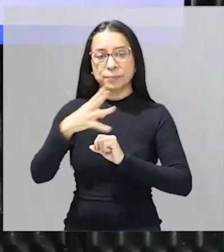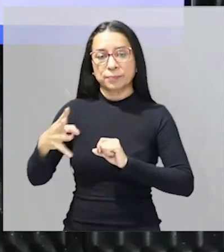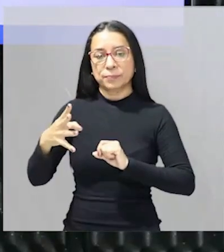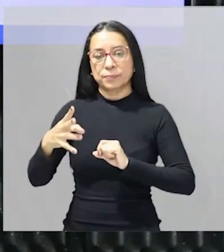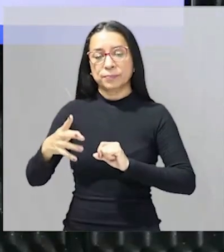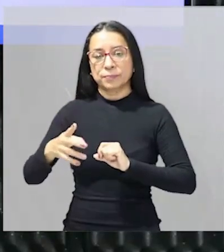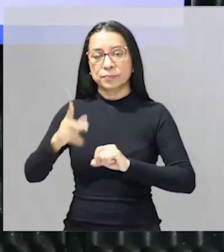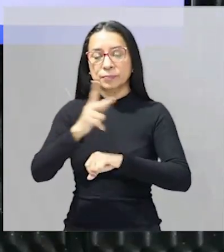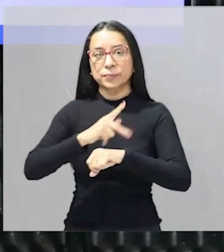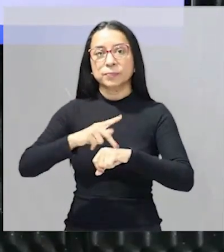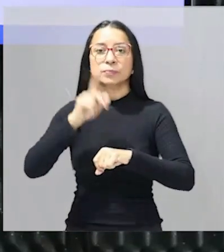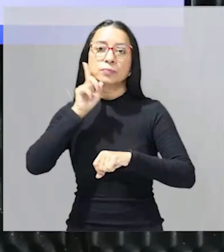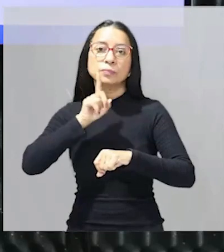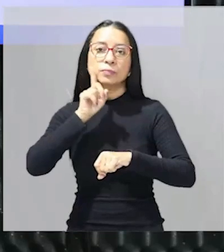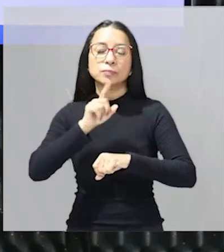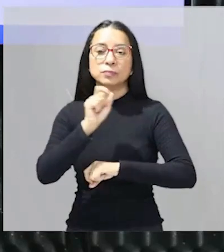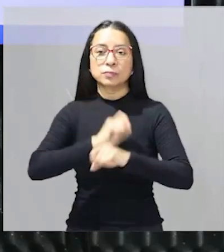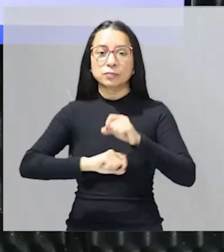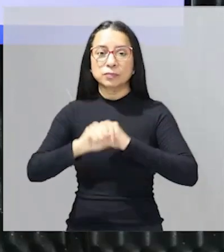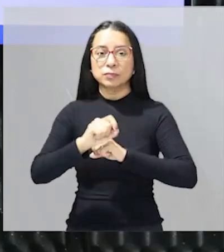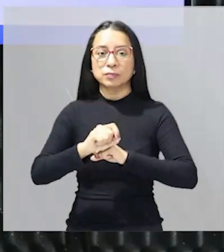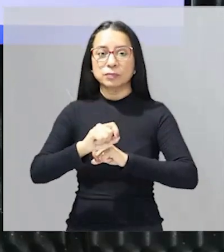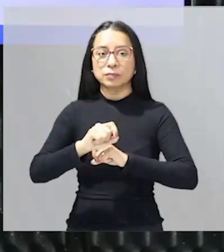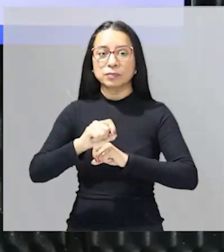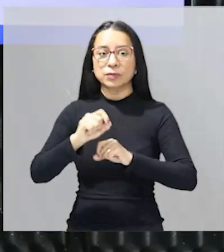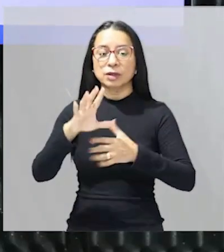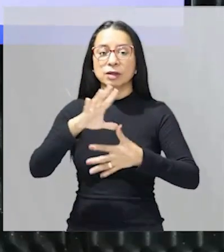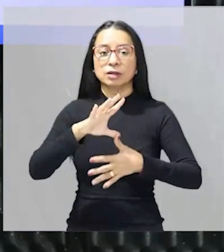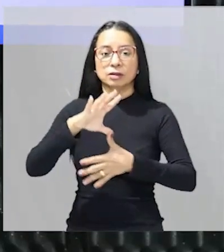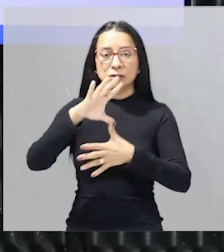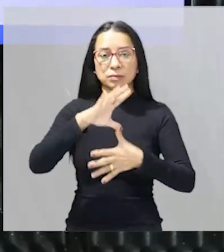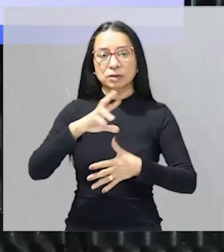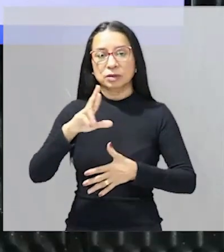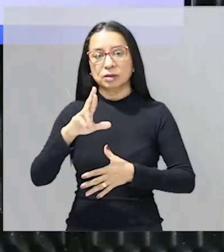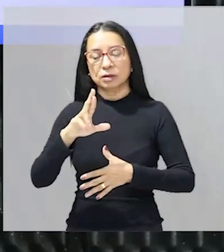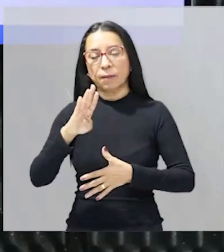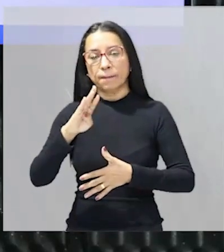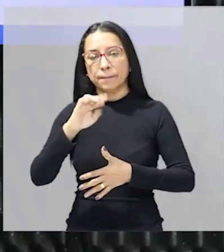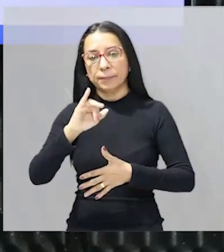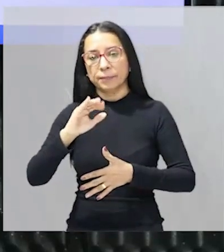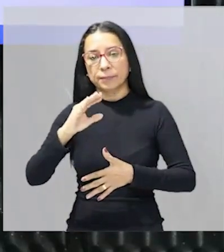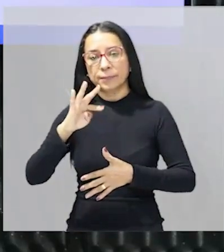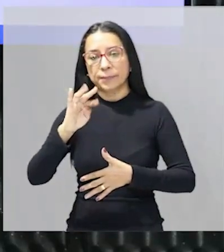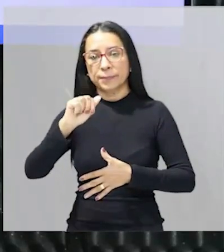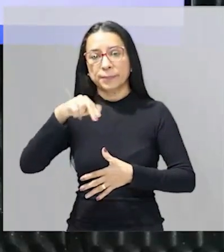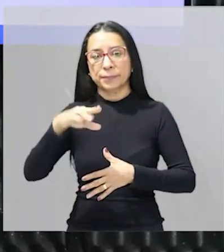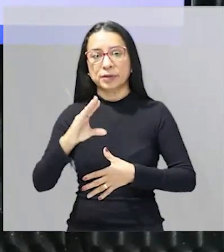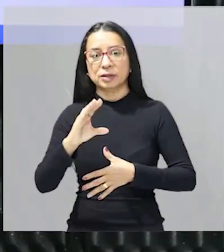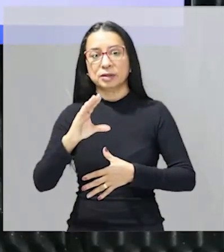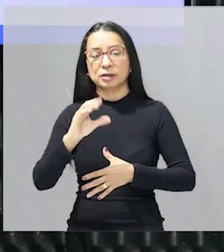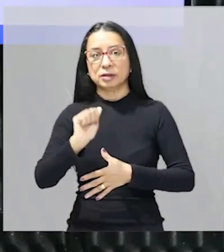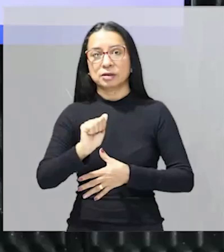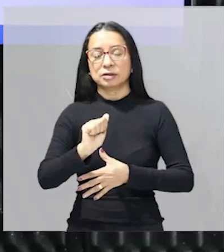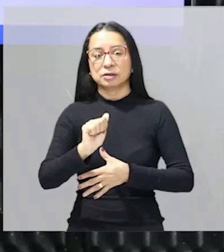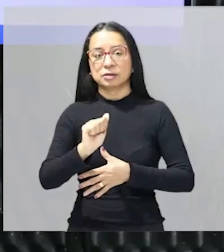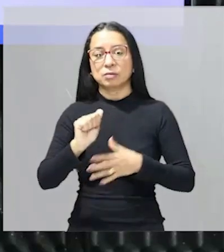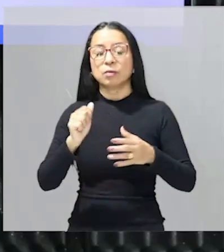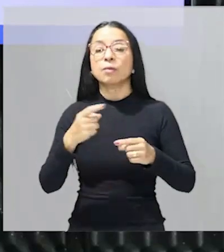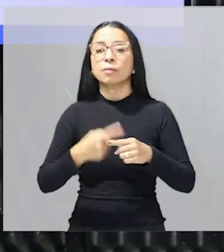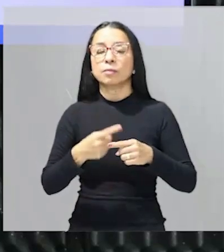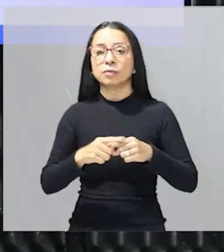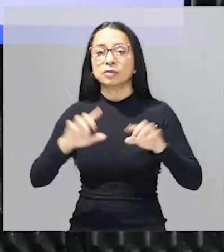dos Estados Unidos e dessa América Britânica, observe que no Brasil ele é bem maior, porque ele é sustentado pelo tráfico